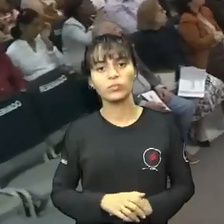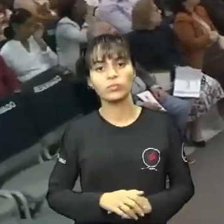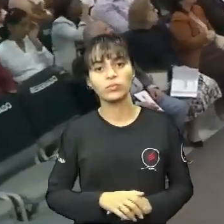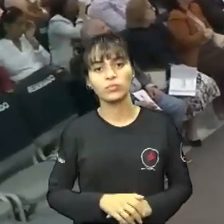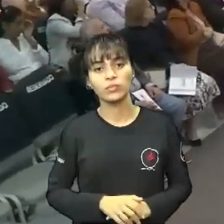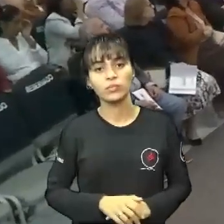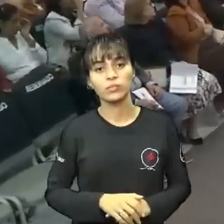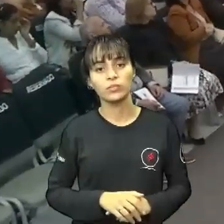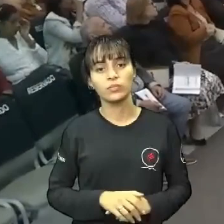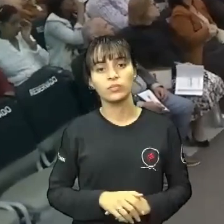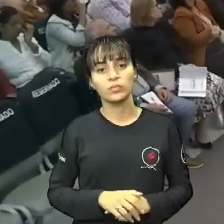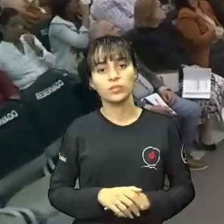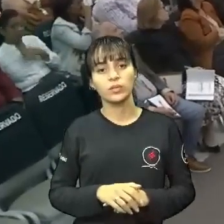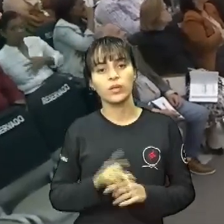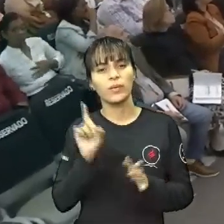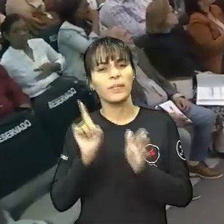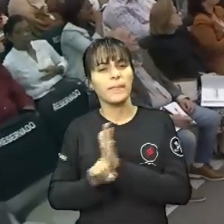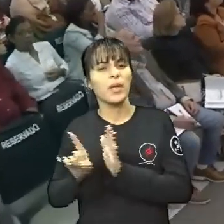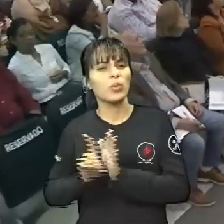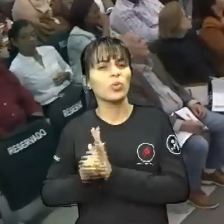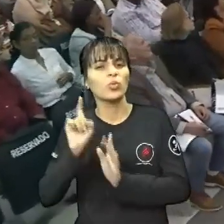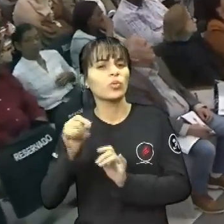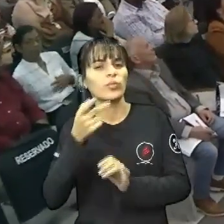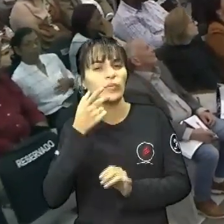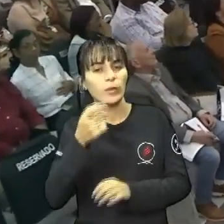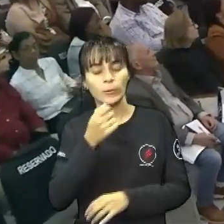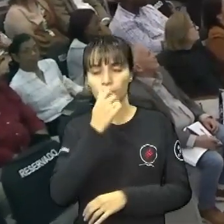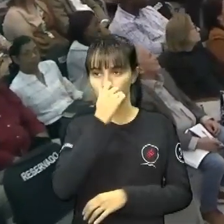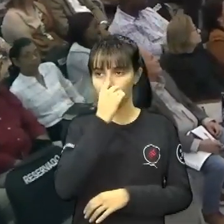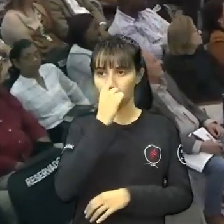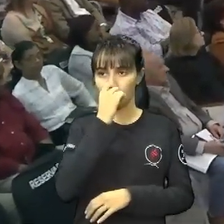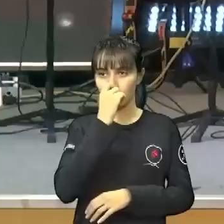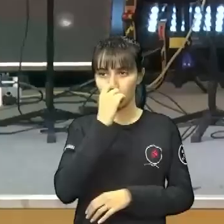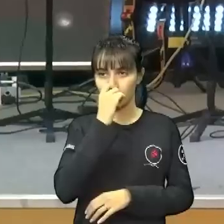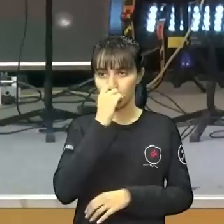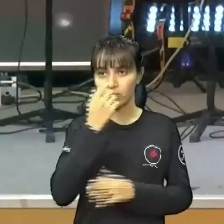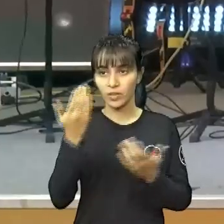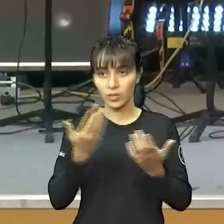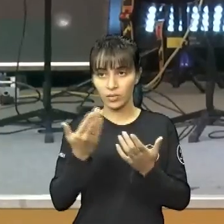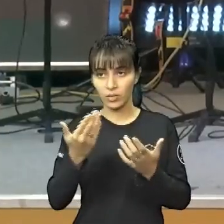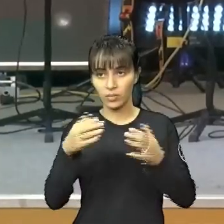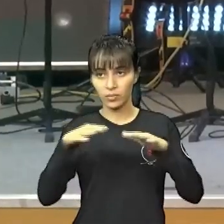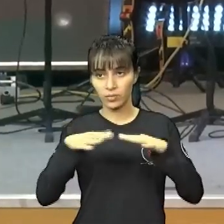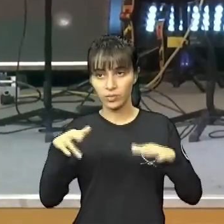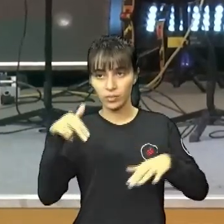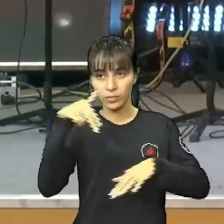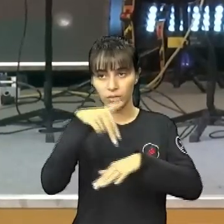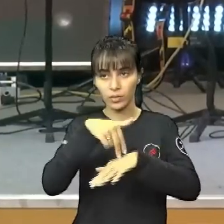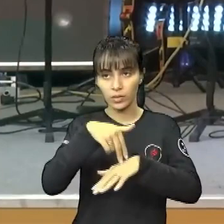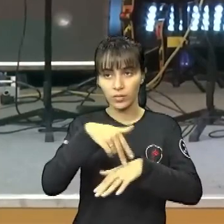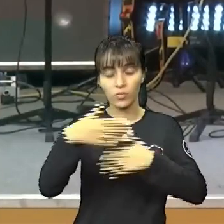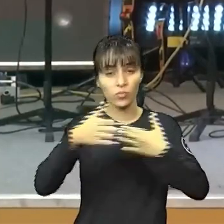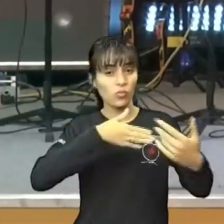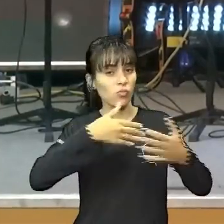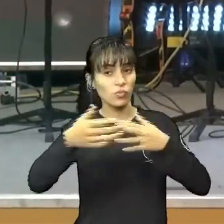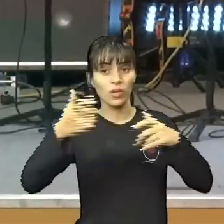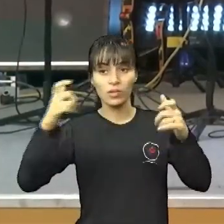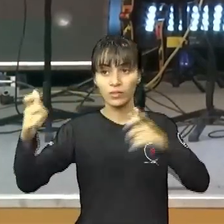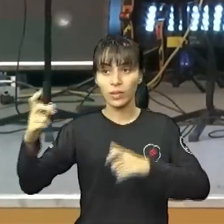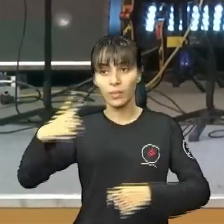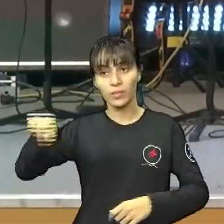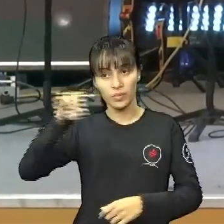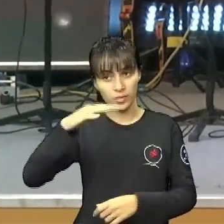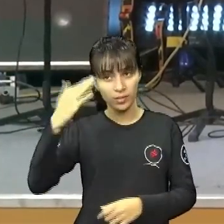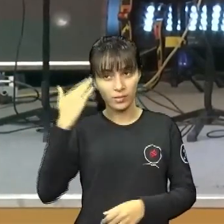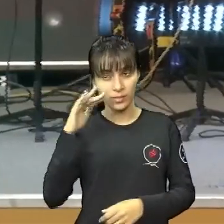questionando o que eu tô falando Então agora eu vou sair do culto e vou ficar aqui em qualquer lugar daqui para você